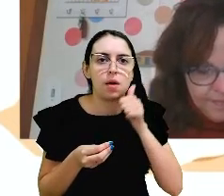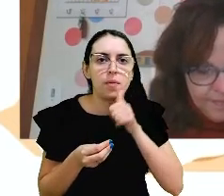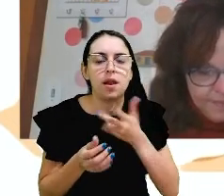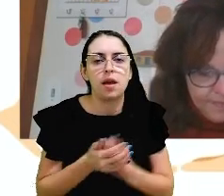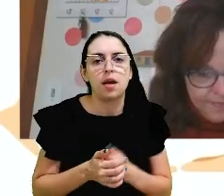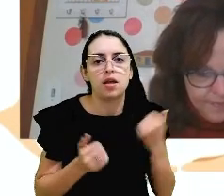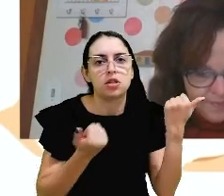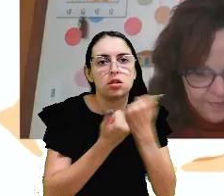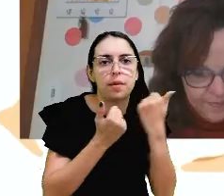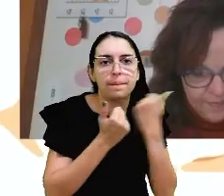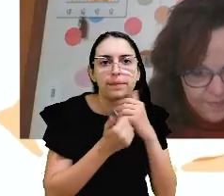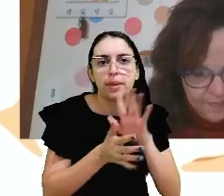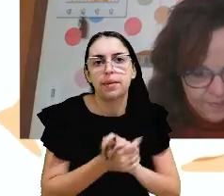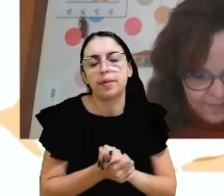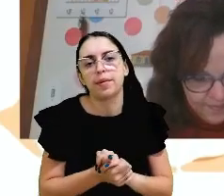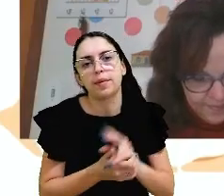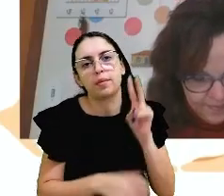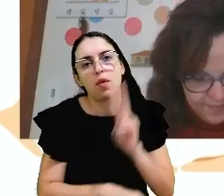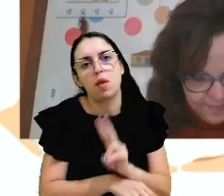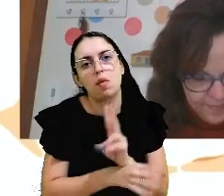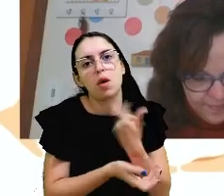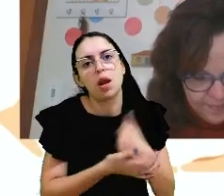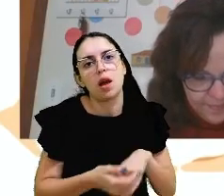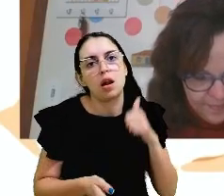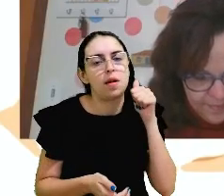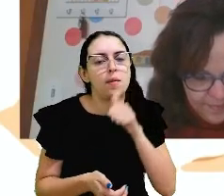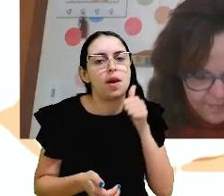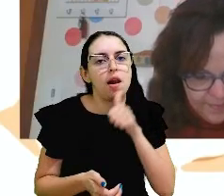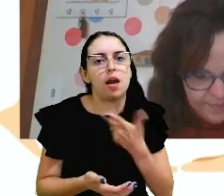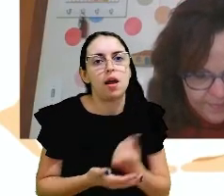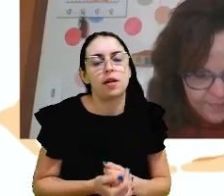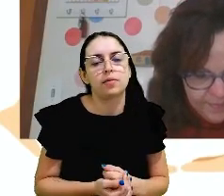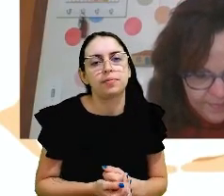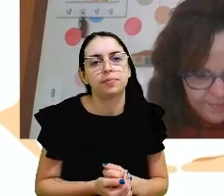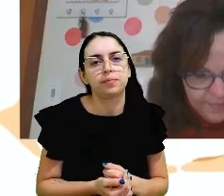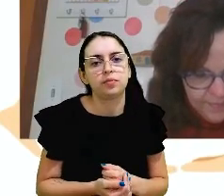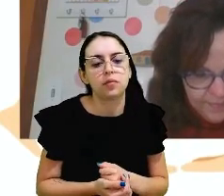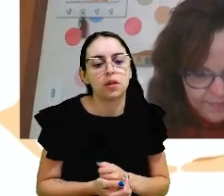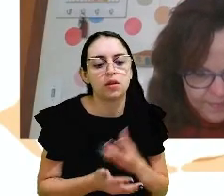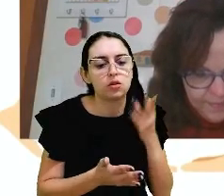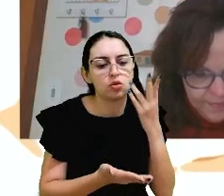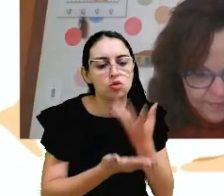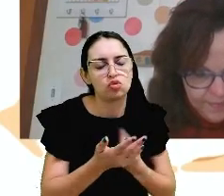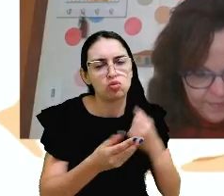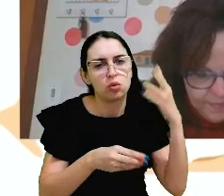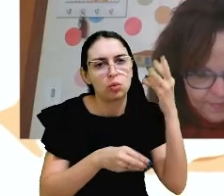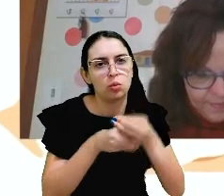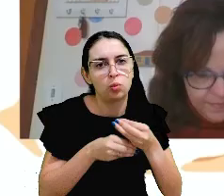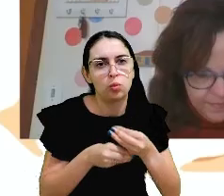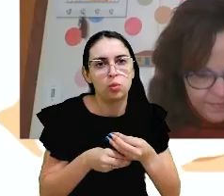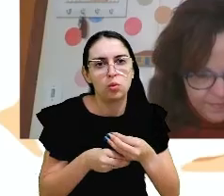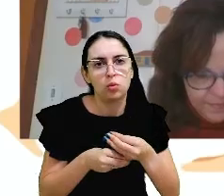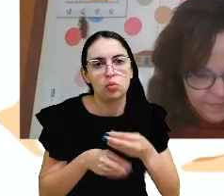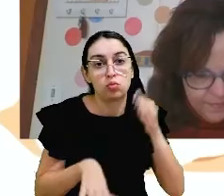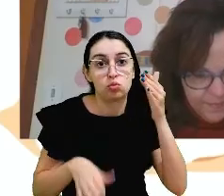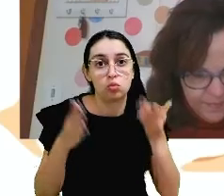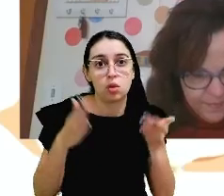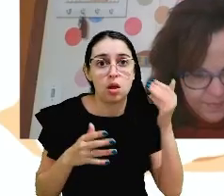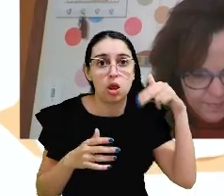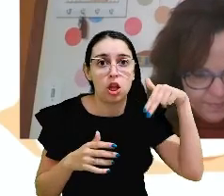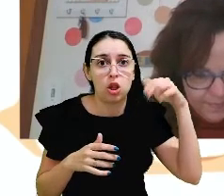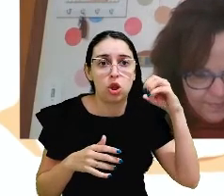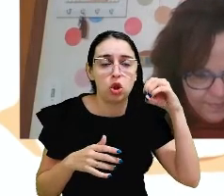assistência que essas mulheres estão recebendo, né? Quando a gente pega as taxas de parto normal versus cesariana no